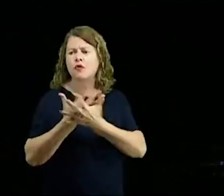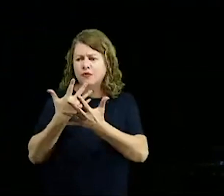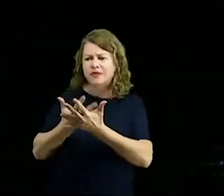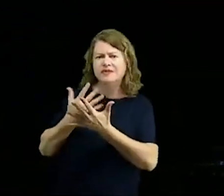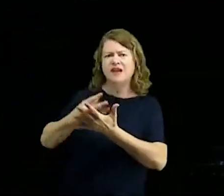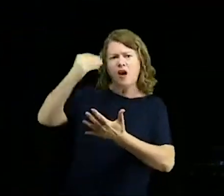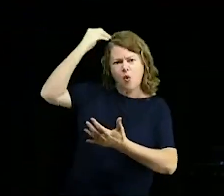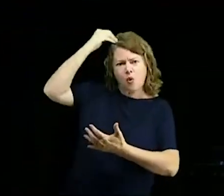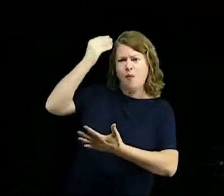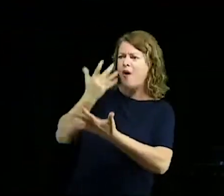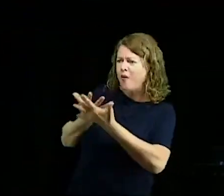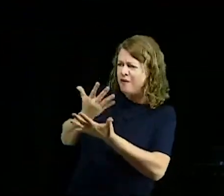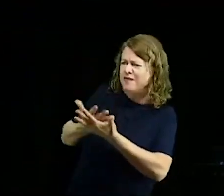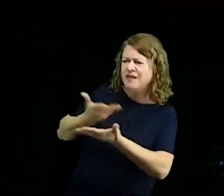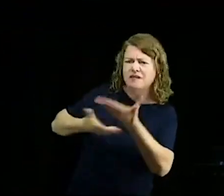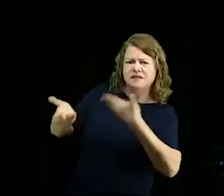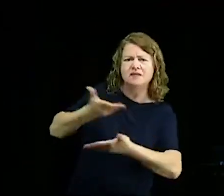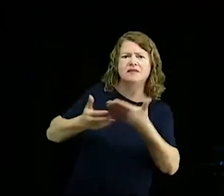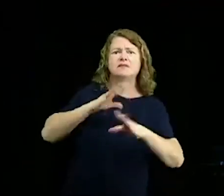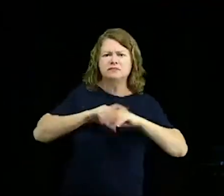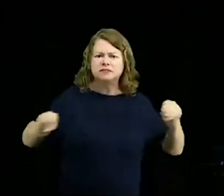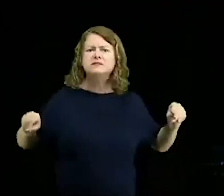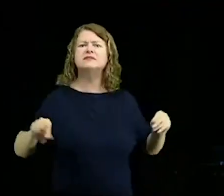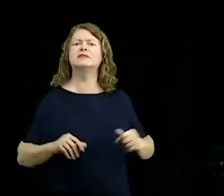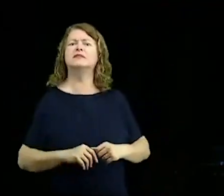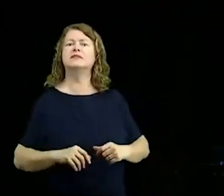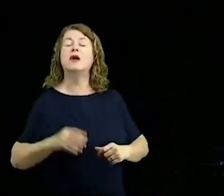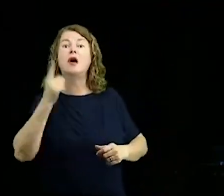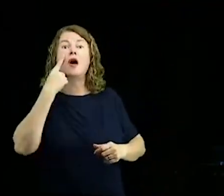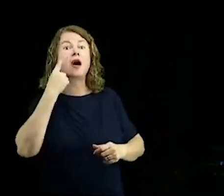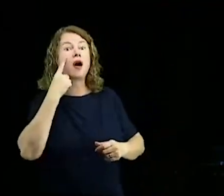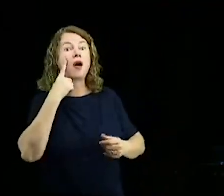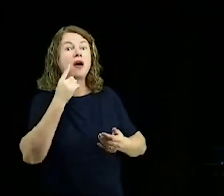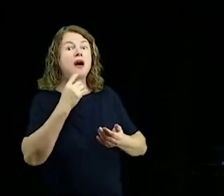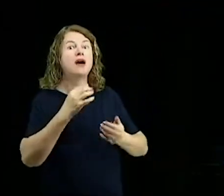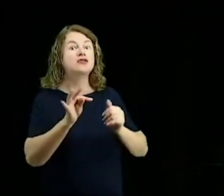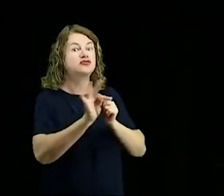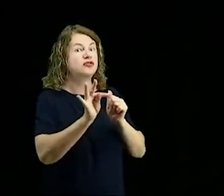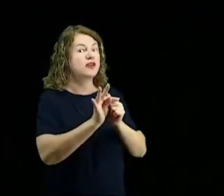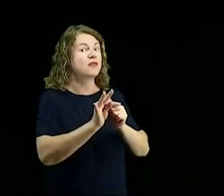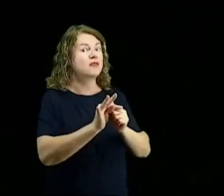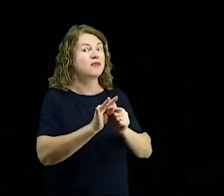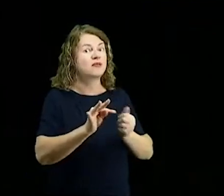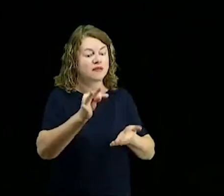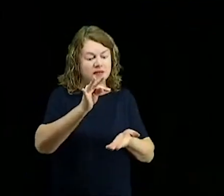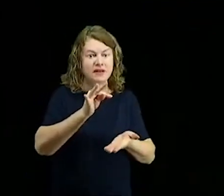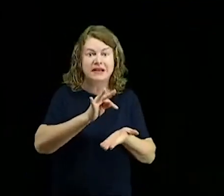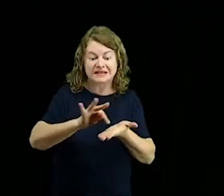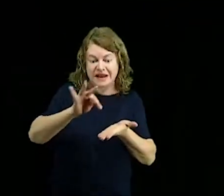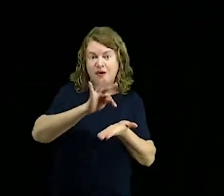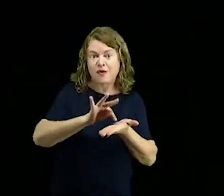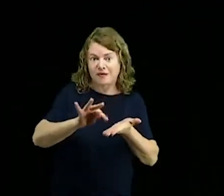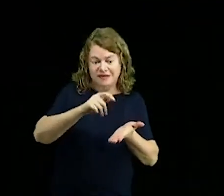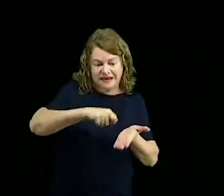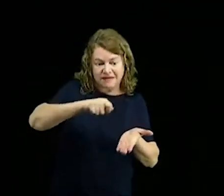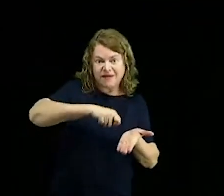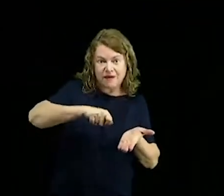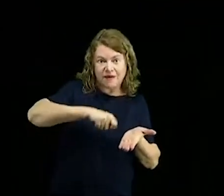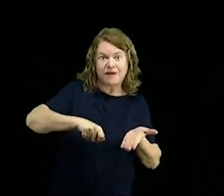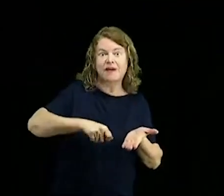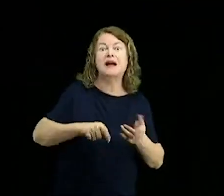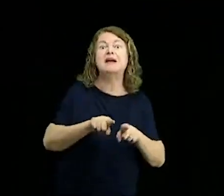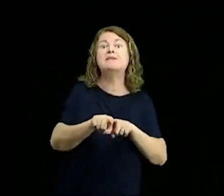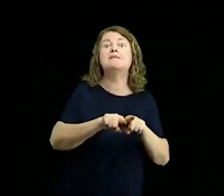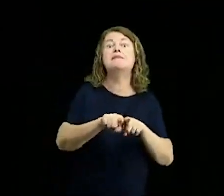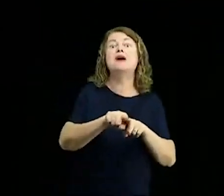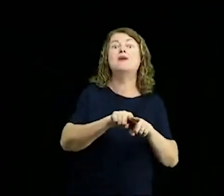Elias, olha o que que Tiago, que escreveu o livro de Tiago, é irmão de Jesus. E ele tem essa